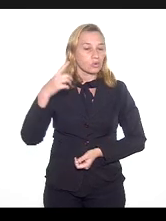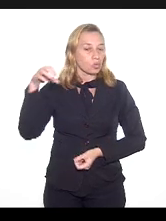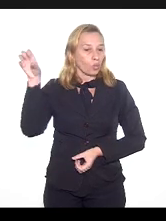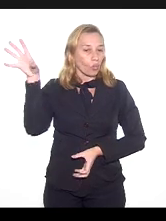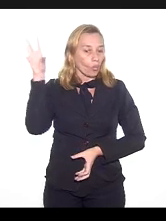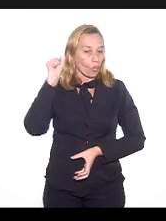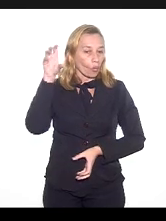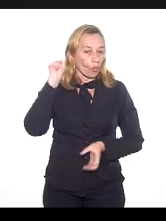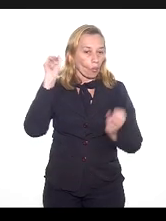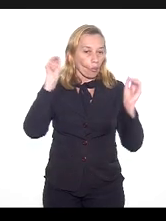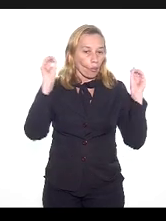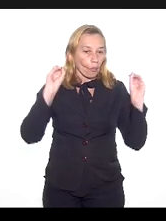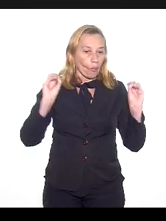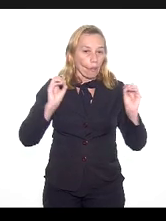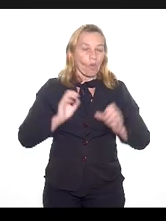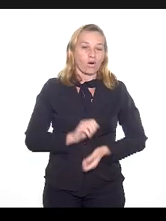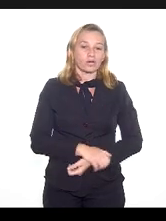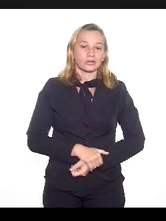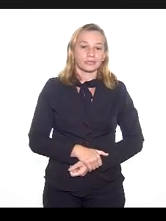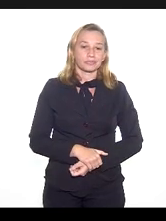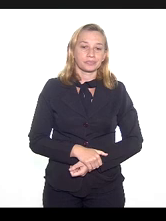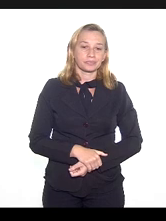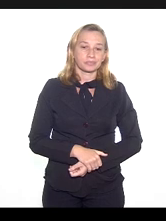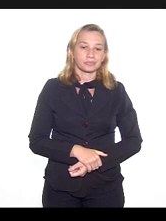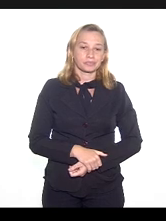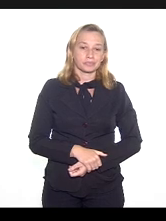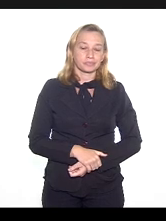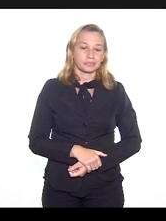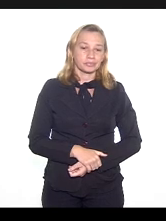Abre o microfone, por favor, deputado.